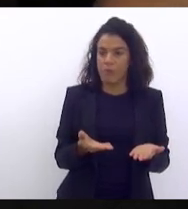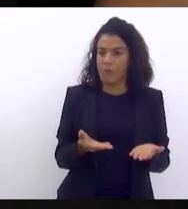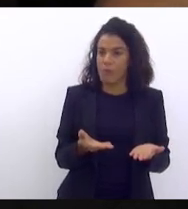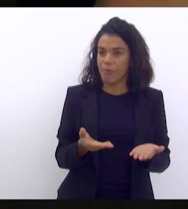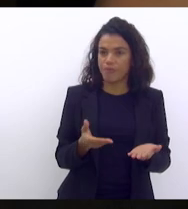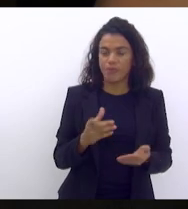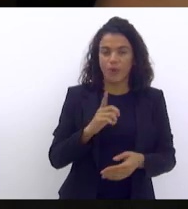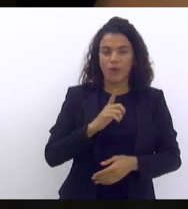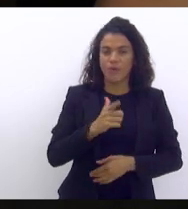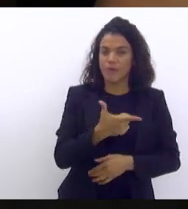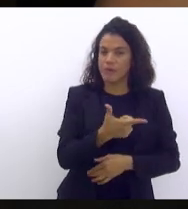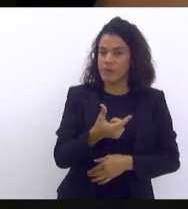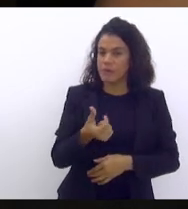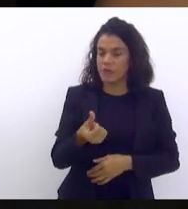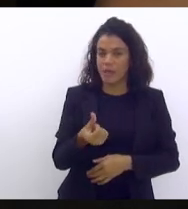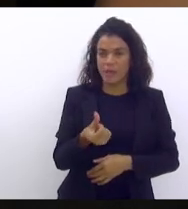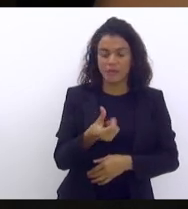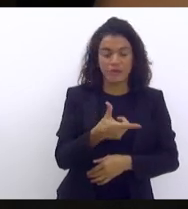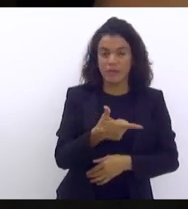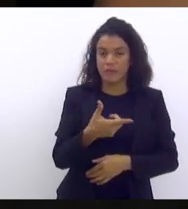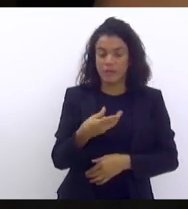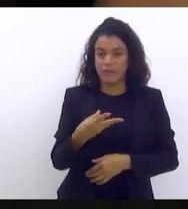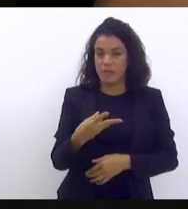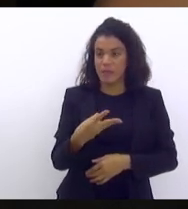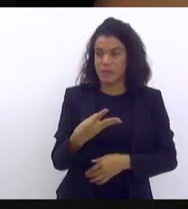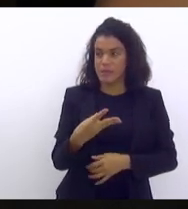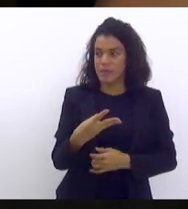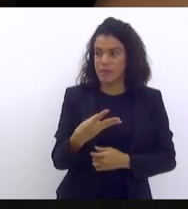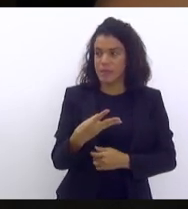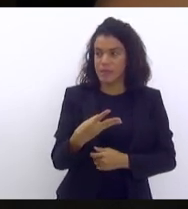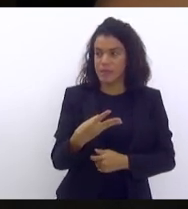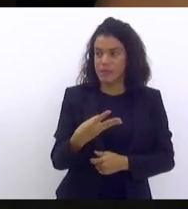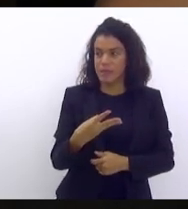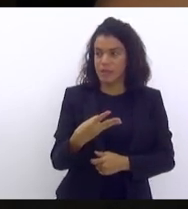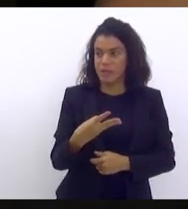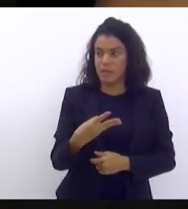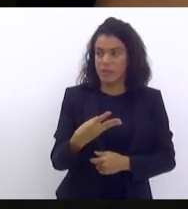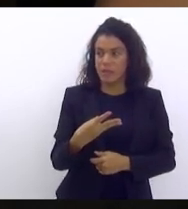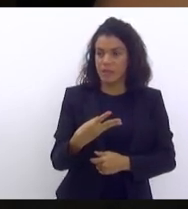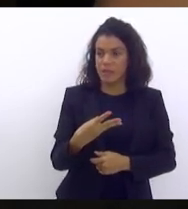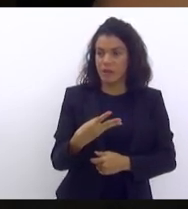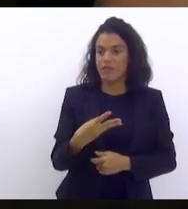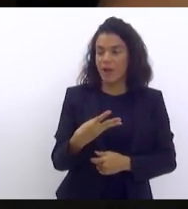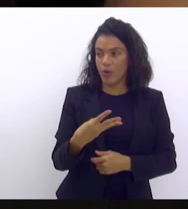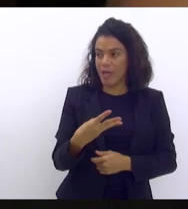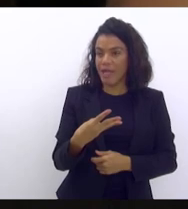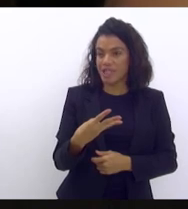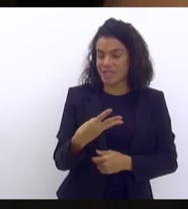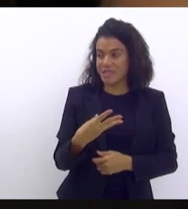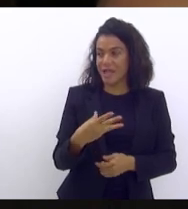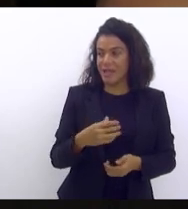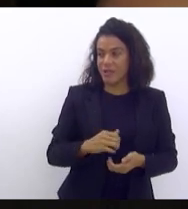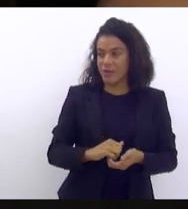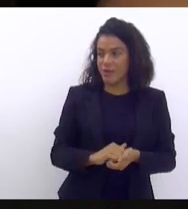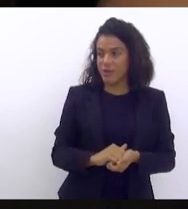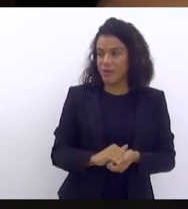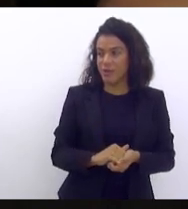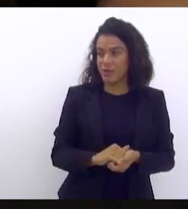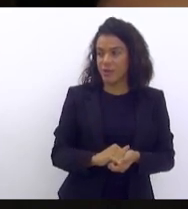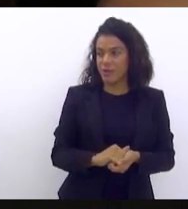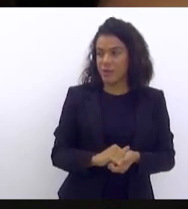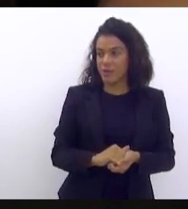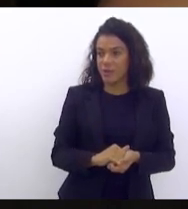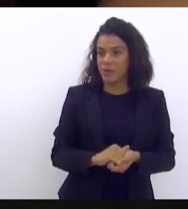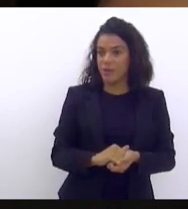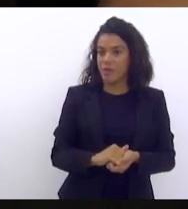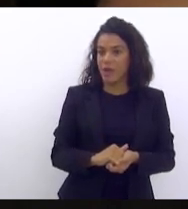de 23, é o pagamento da metade da gratificação, que isso é importante, é a informação importante que o Mário nos trouxe